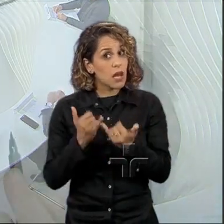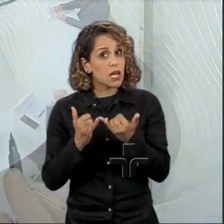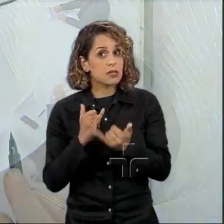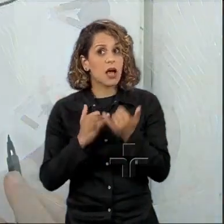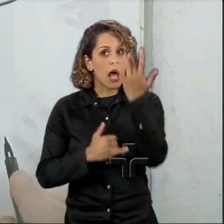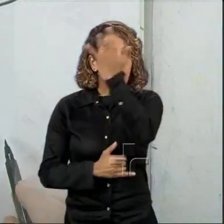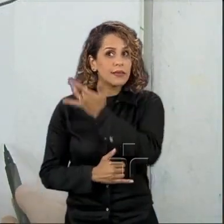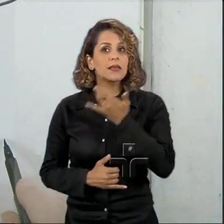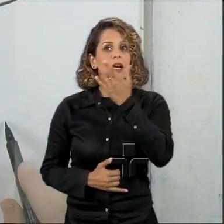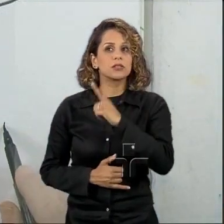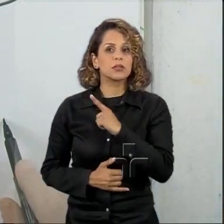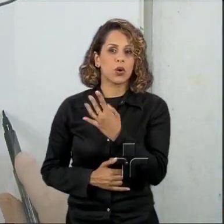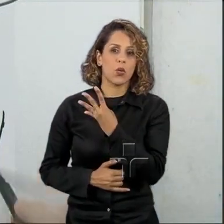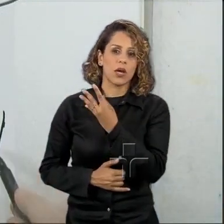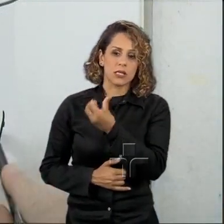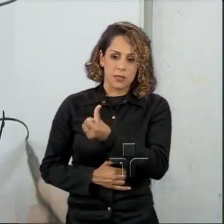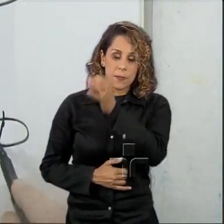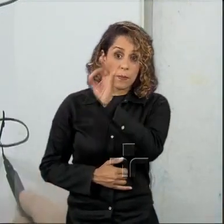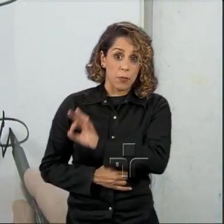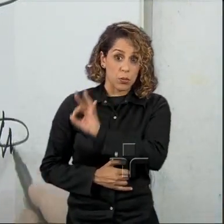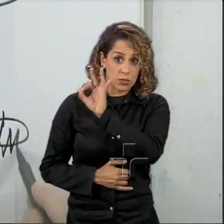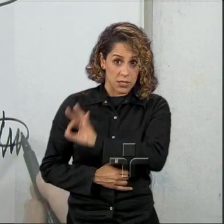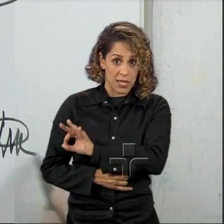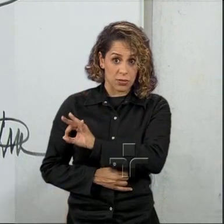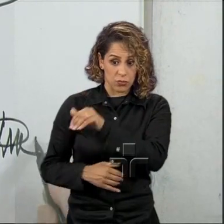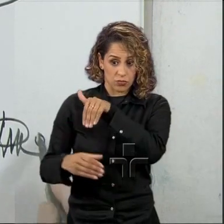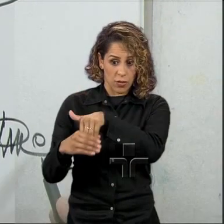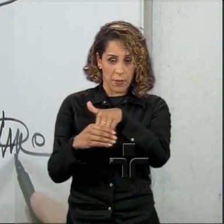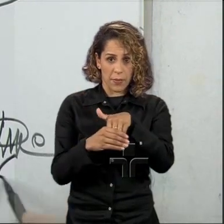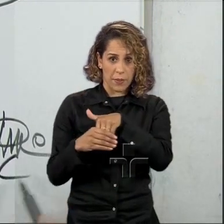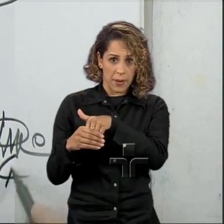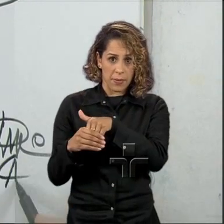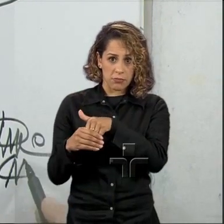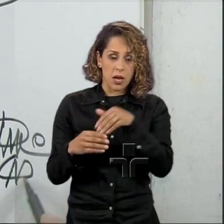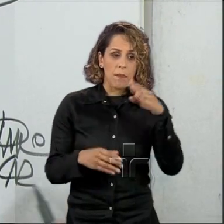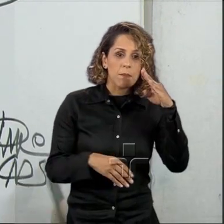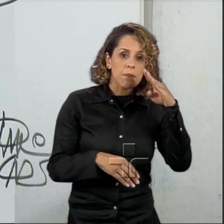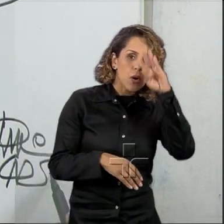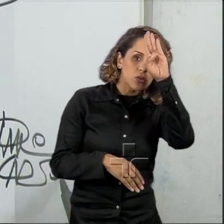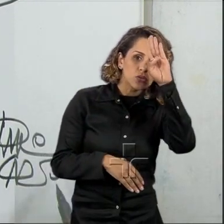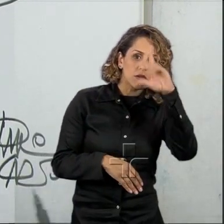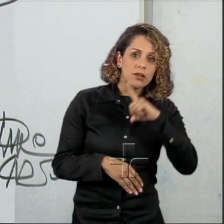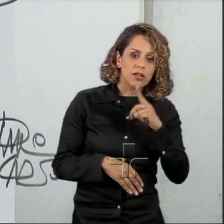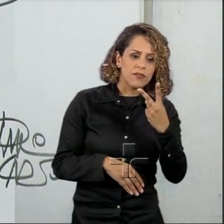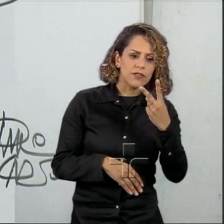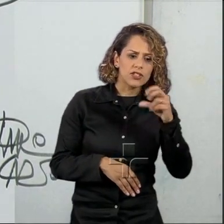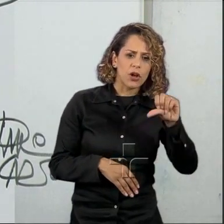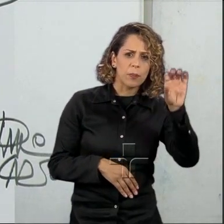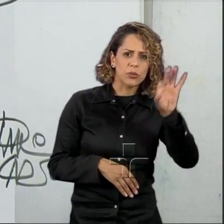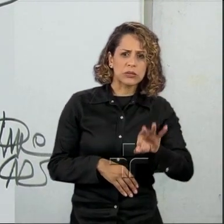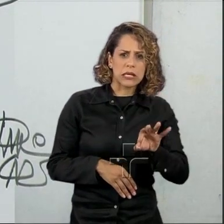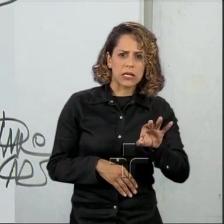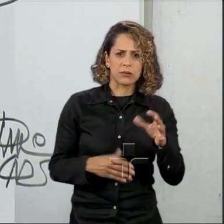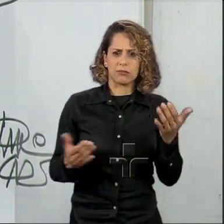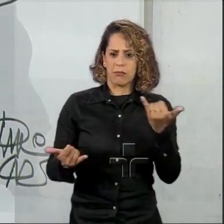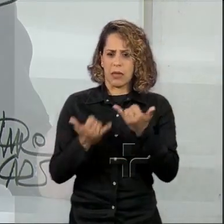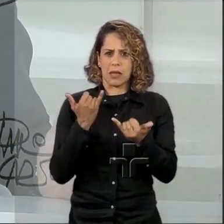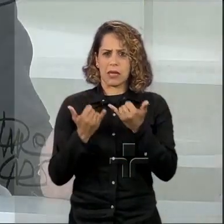teve 46% dos votos e o Bolsonaro teve 29% dos votos,